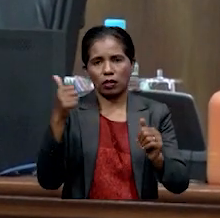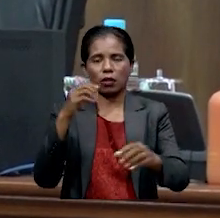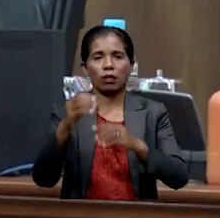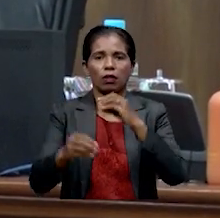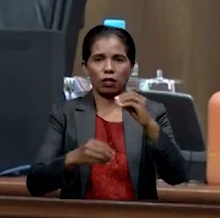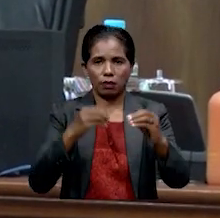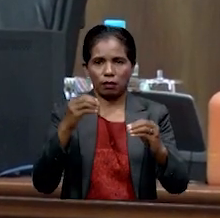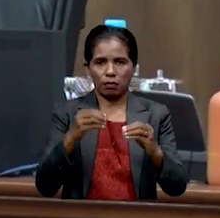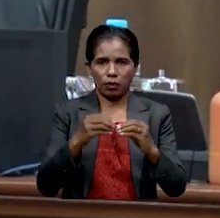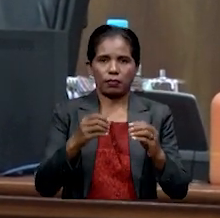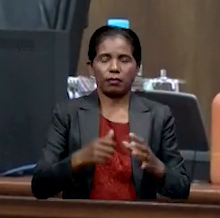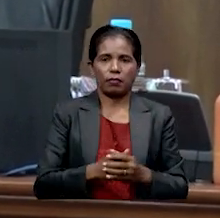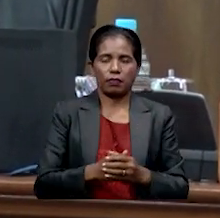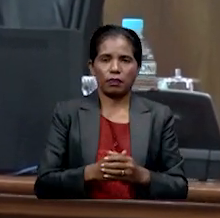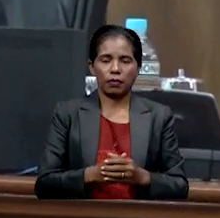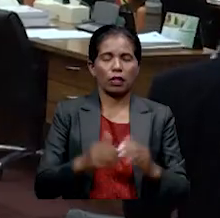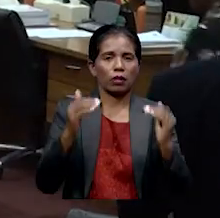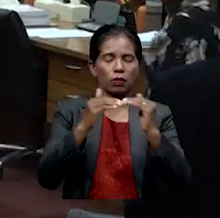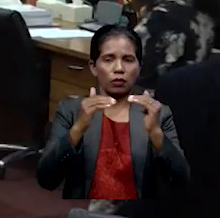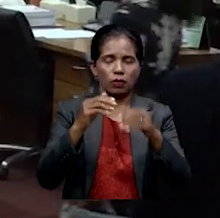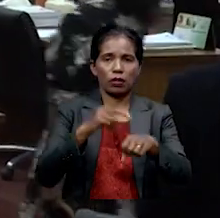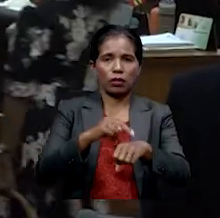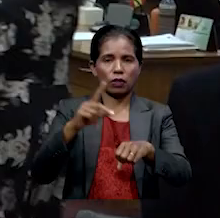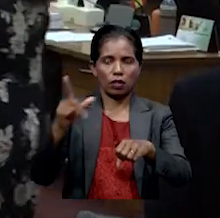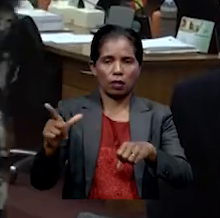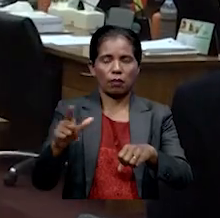relacionados com a Assembleia Geral Nações Unidas.